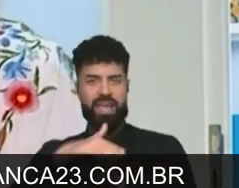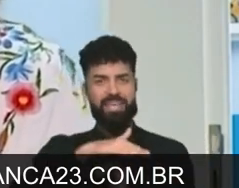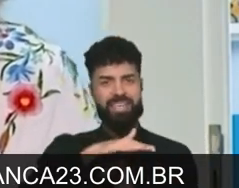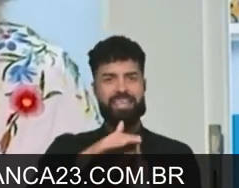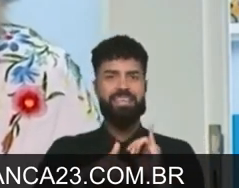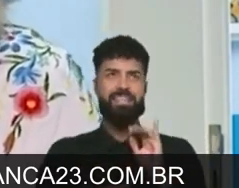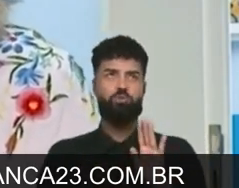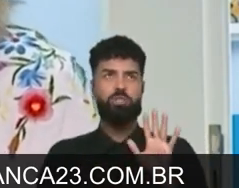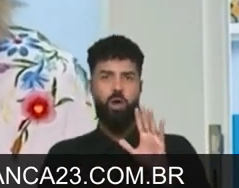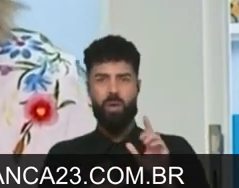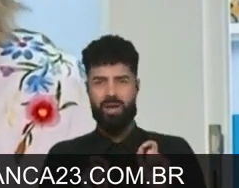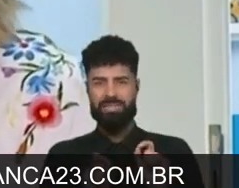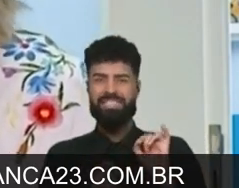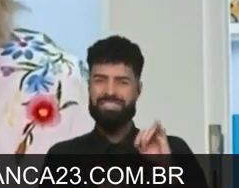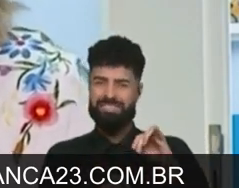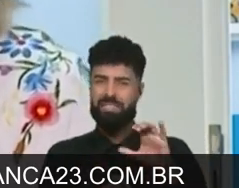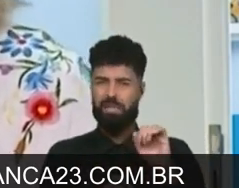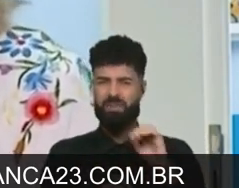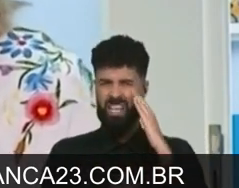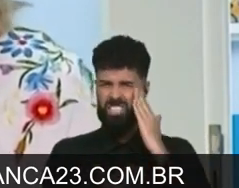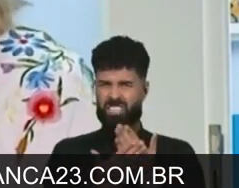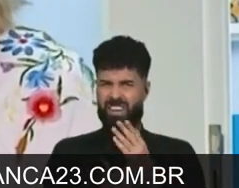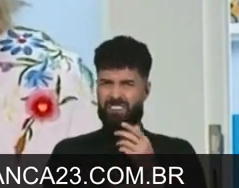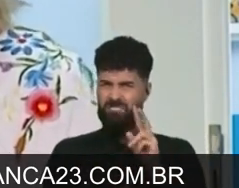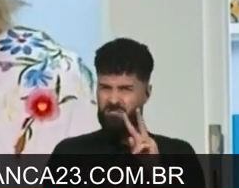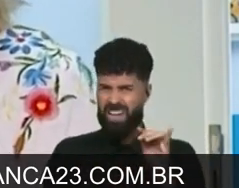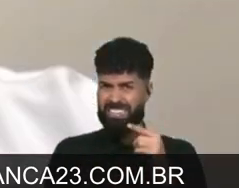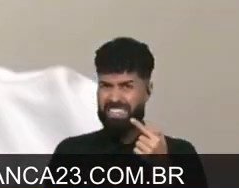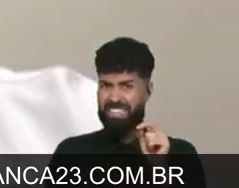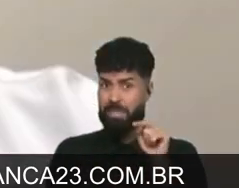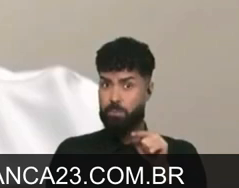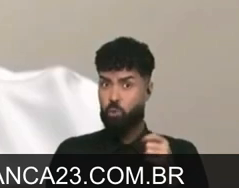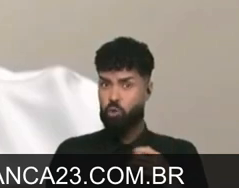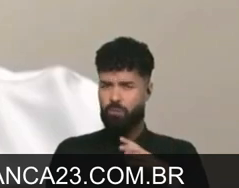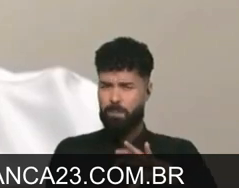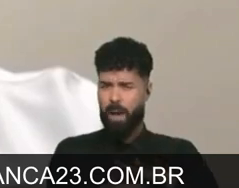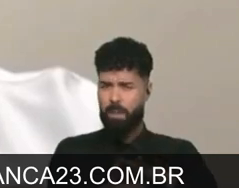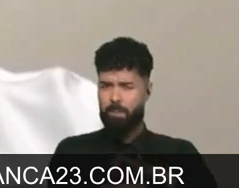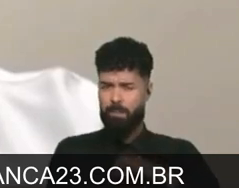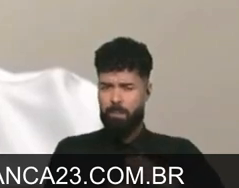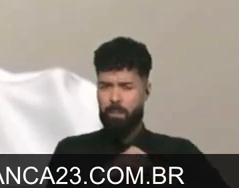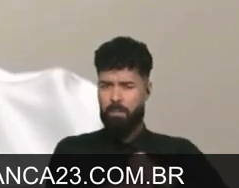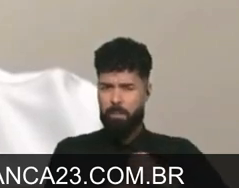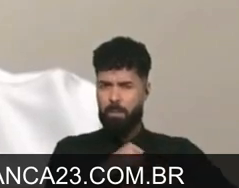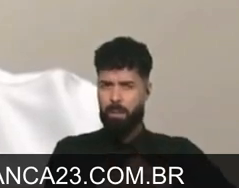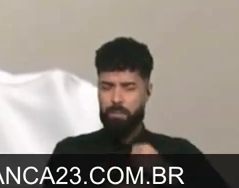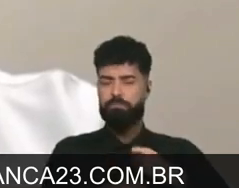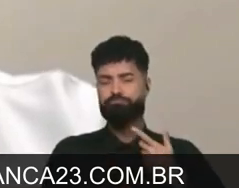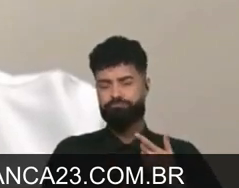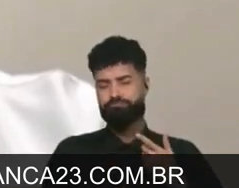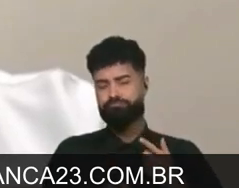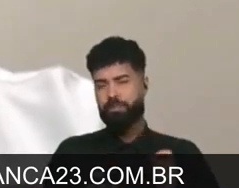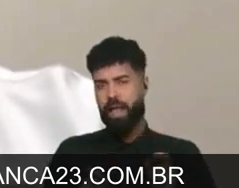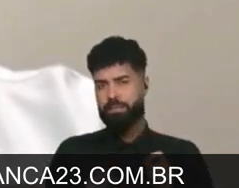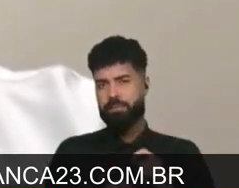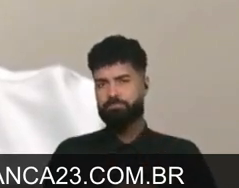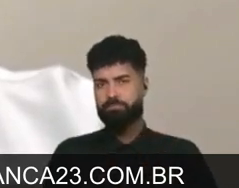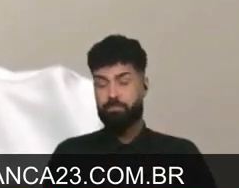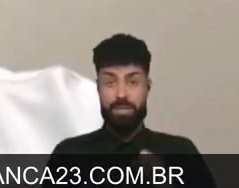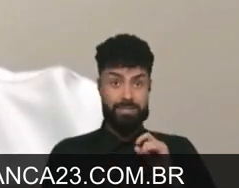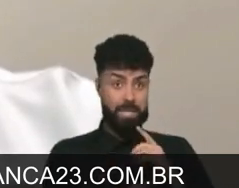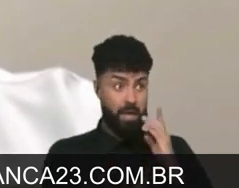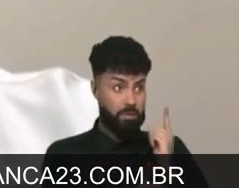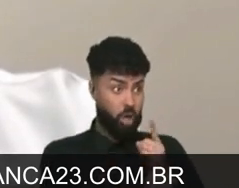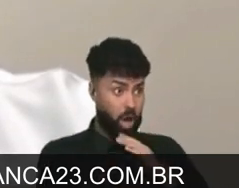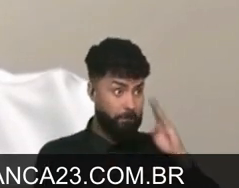estima mais de 70 mil novos casos de câncer de próstata por ano. Quando você tem esse diagnóstico na fase inicial,